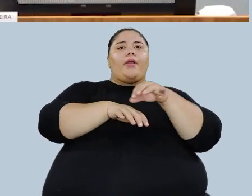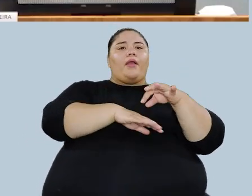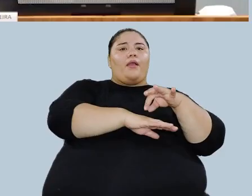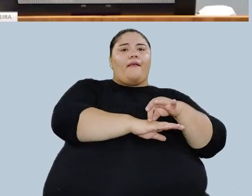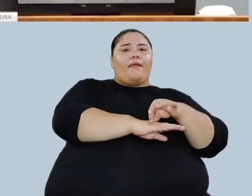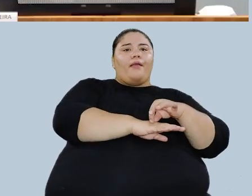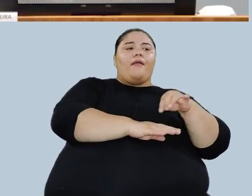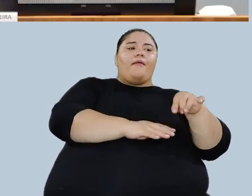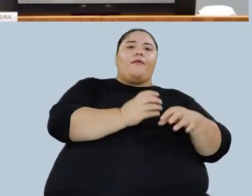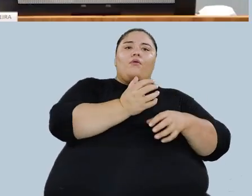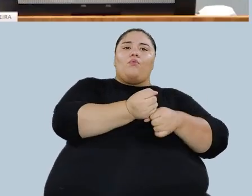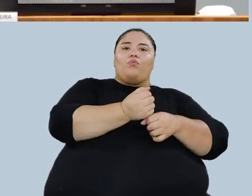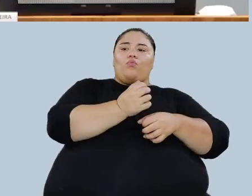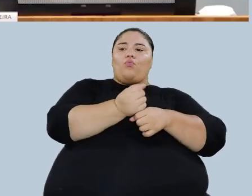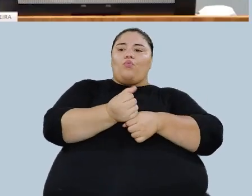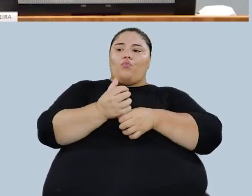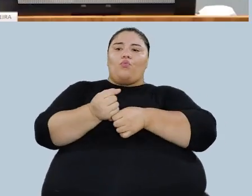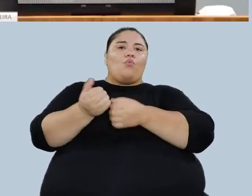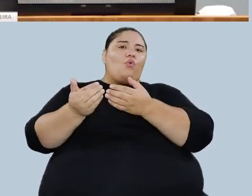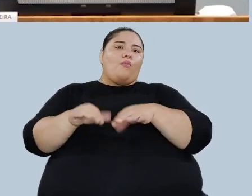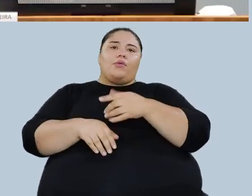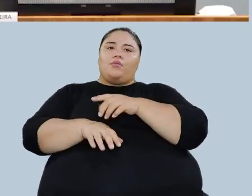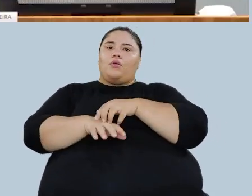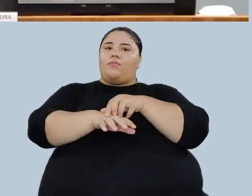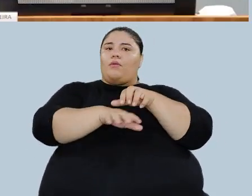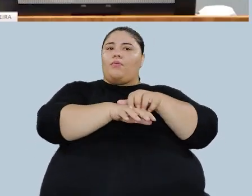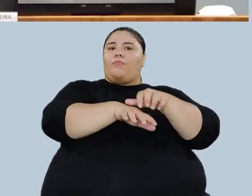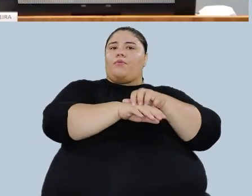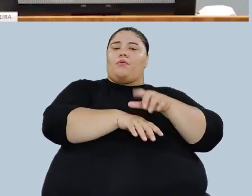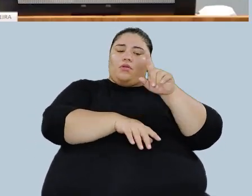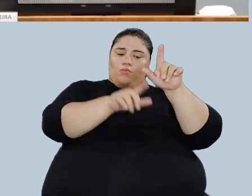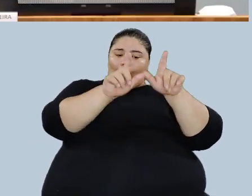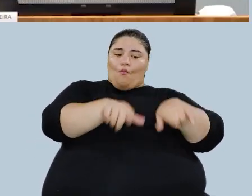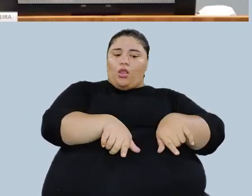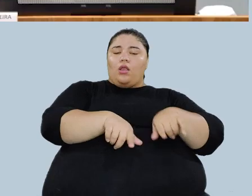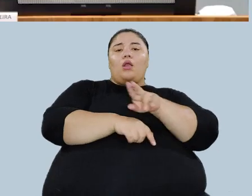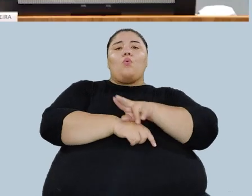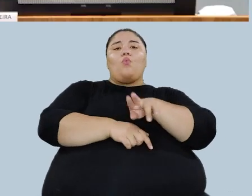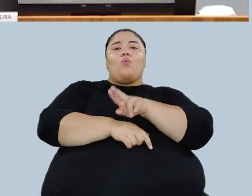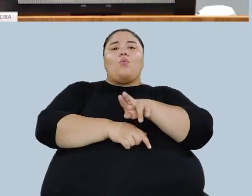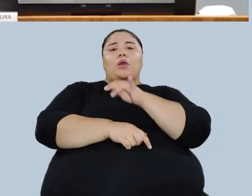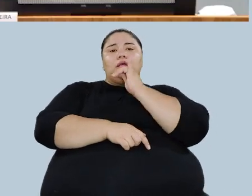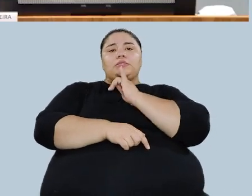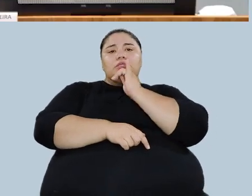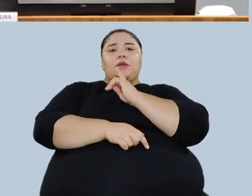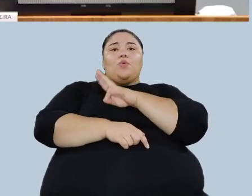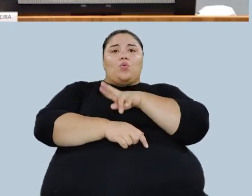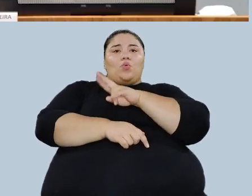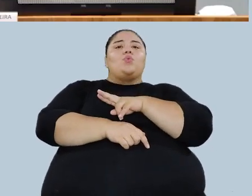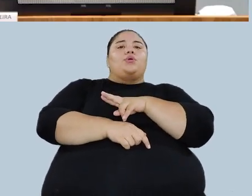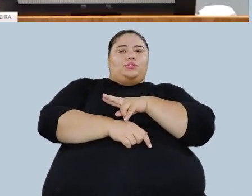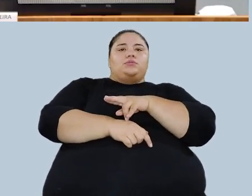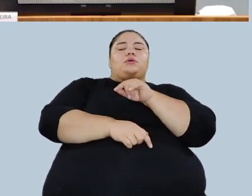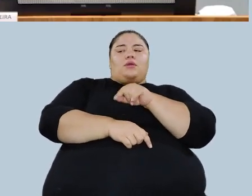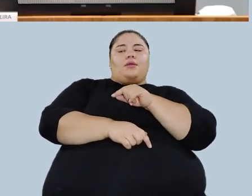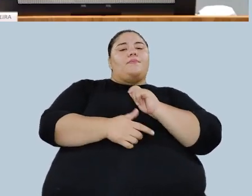exemplo, ele vai acumulando créditos, que não tem por onde compensar, porque a exportação é imune, e aí ele pega e joga e usa esses créditos